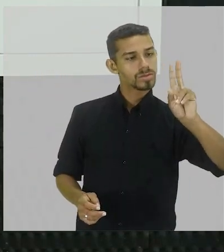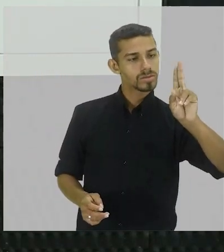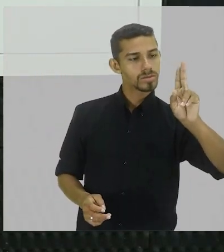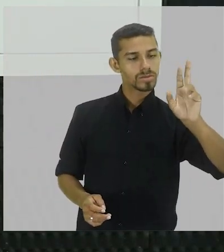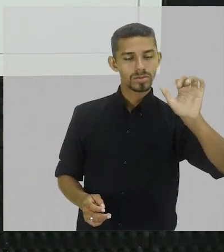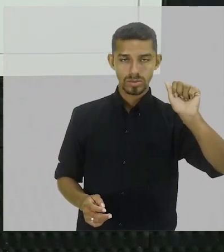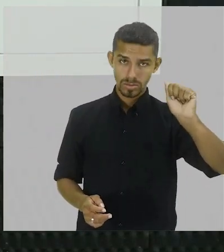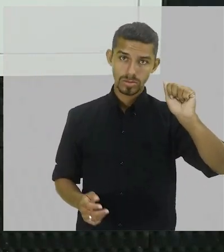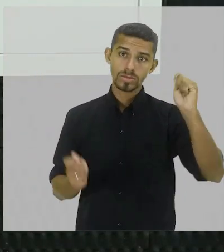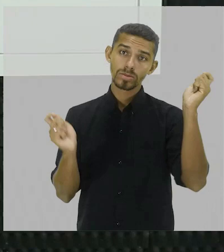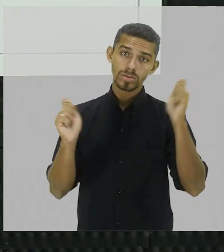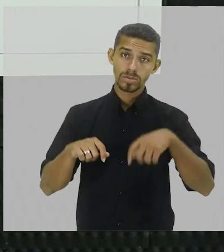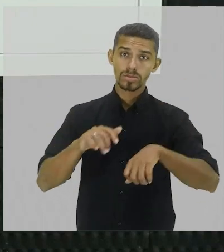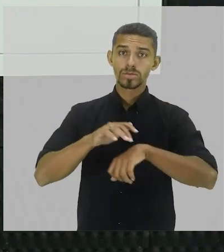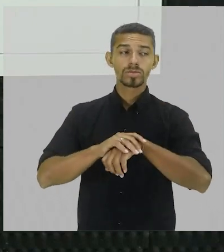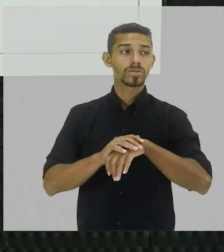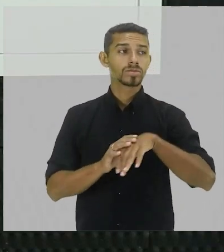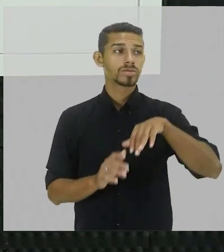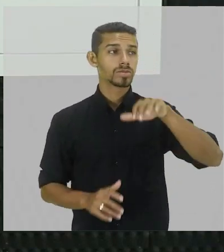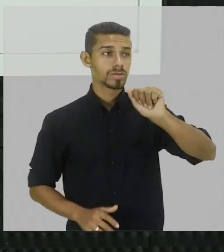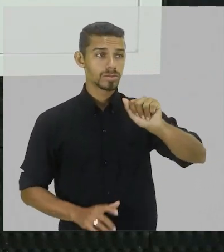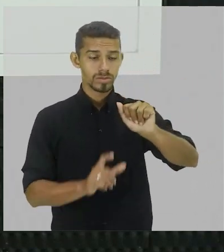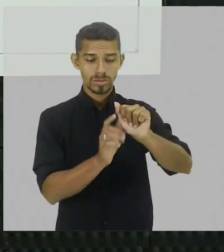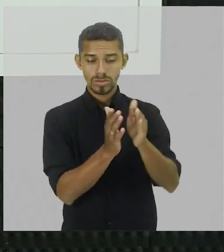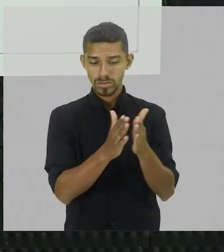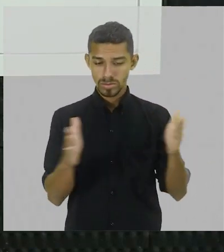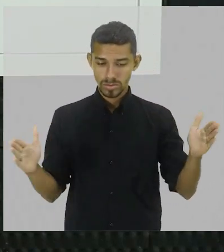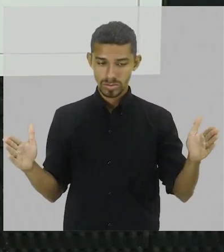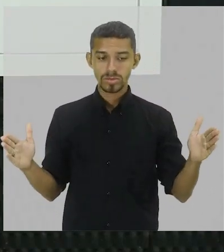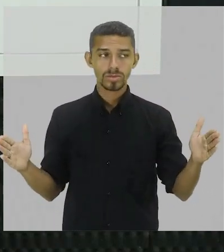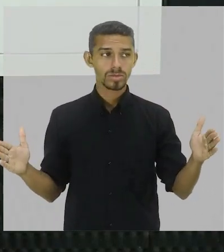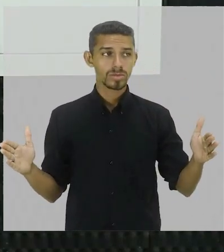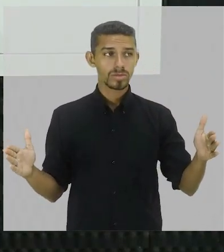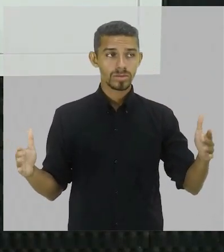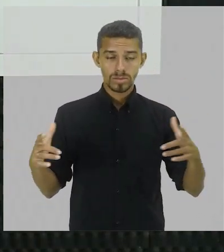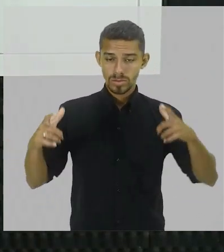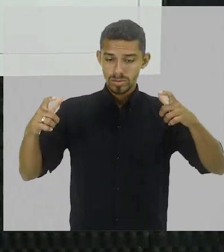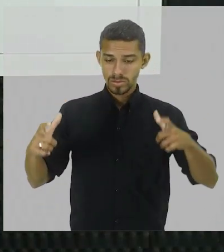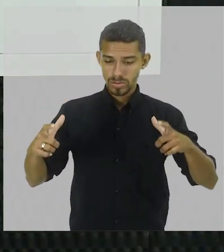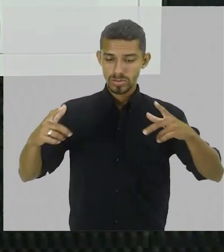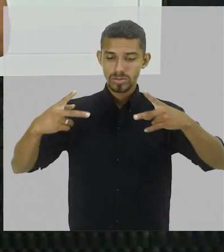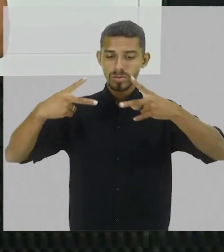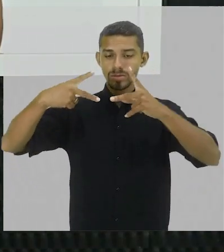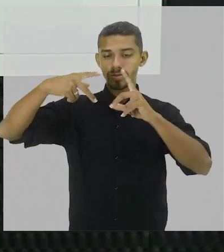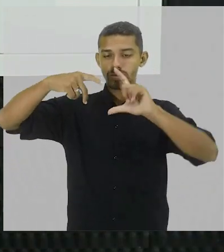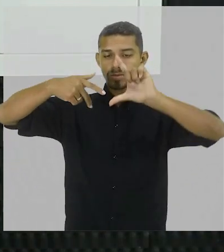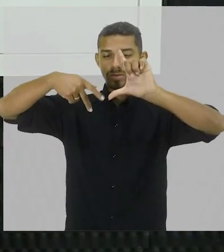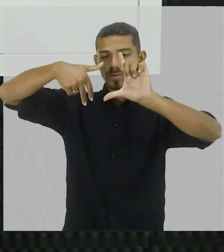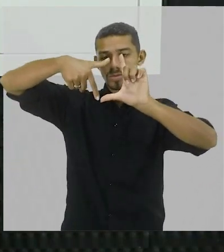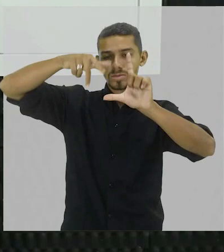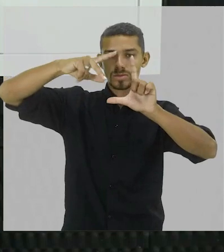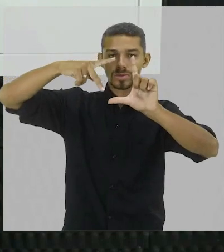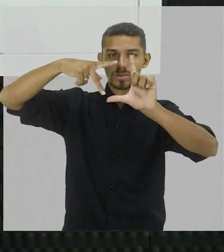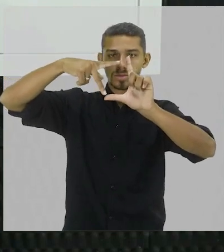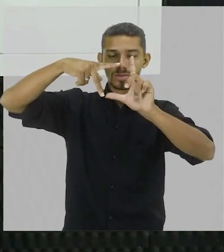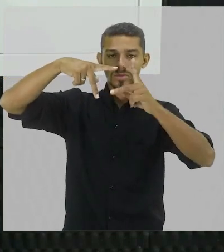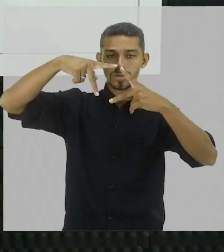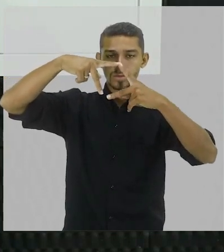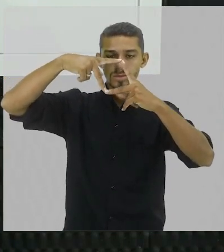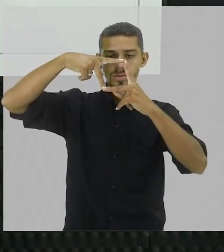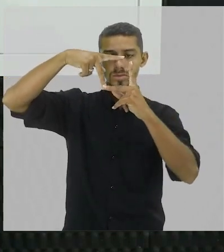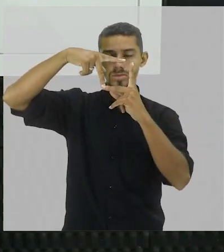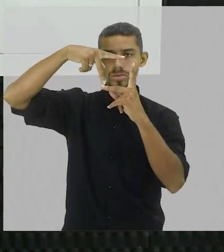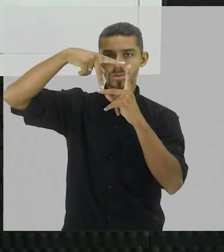multiplicado a área da base. A base é um quadrado de lado 6. Então, qual é a